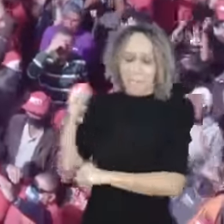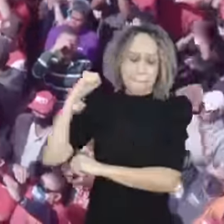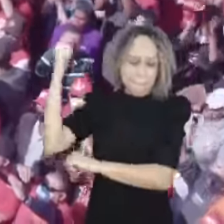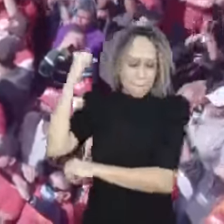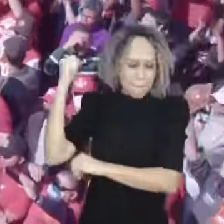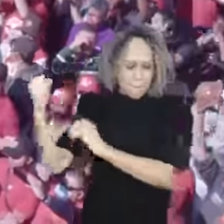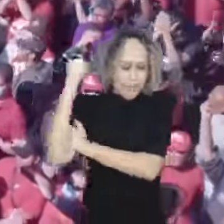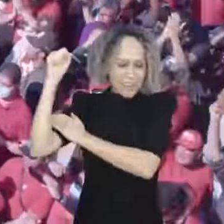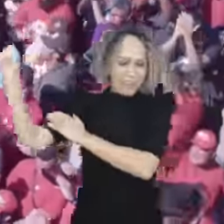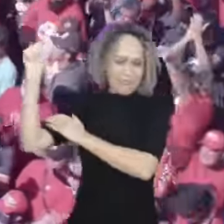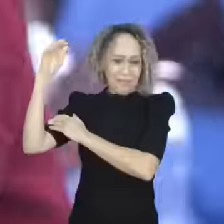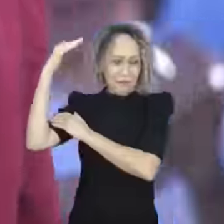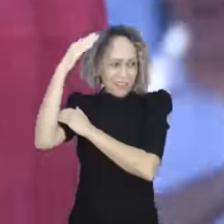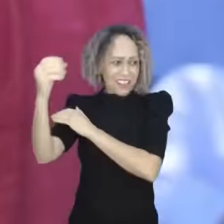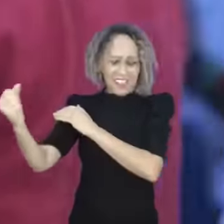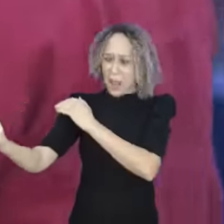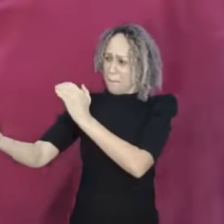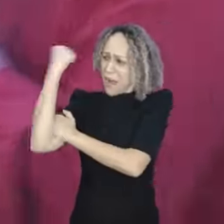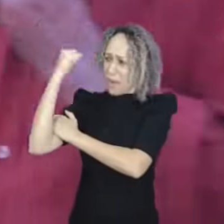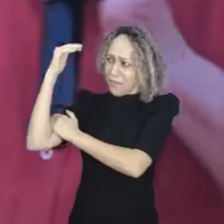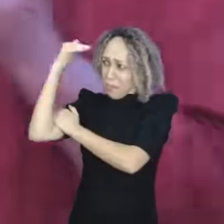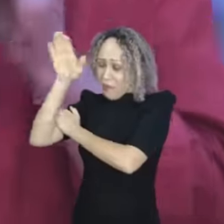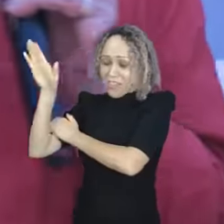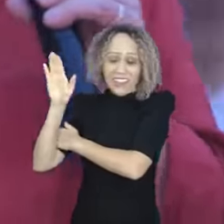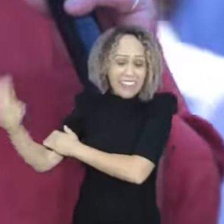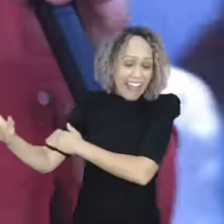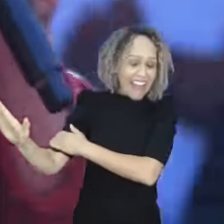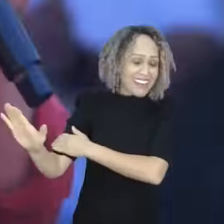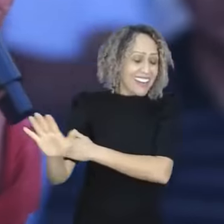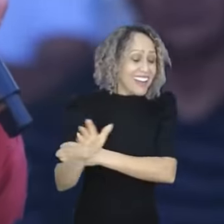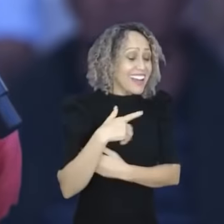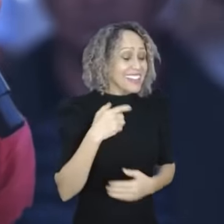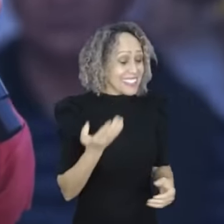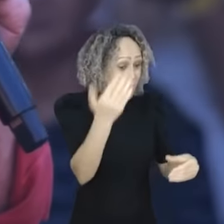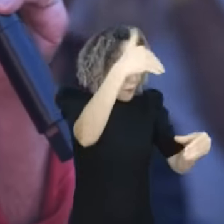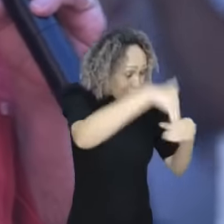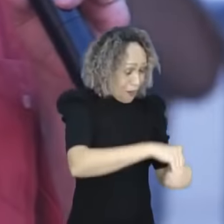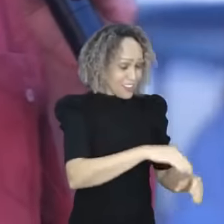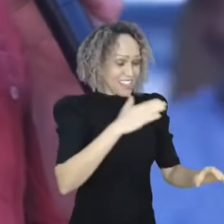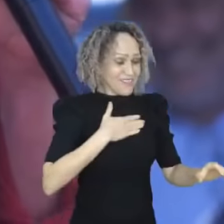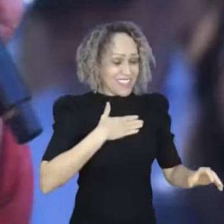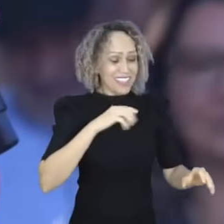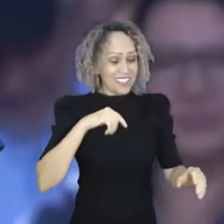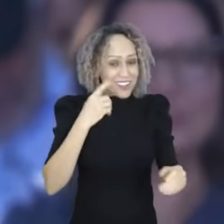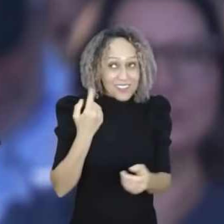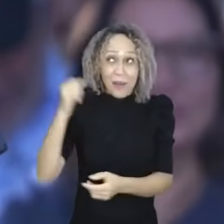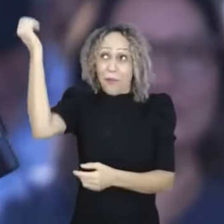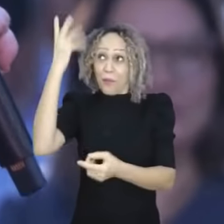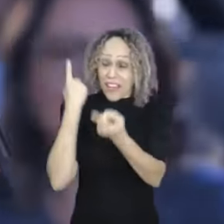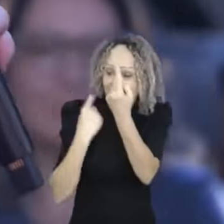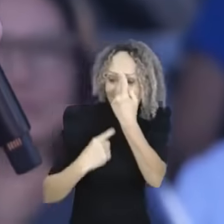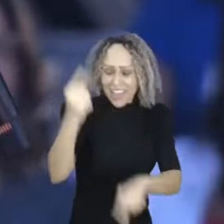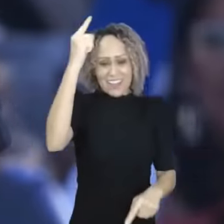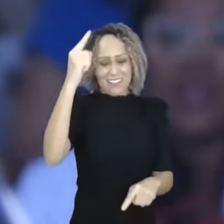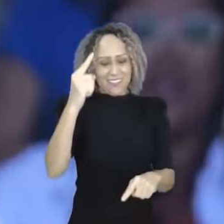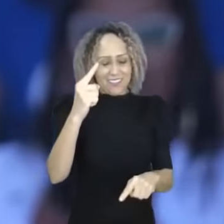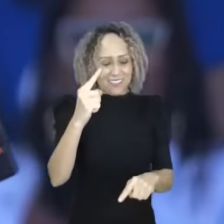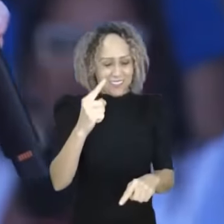É assim que a gente tem que fazer. Não recuse o dinheiro, não. Não recuse. Se cair,